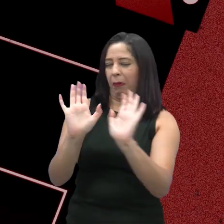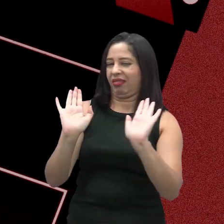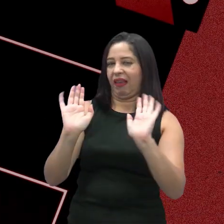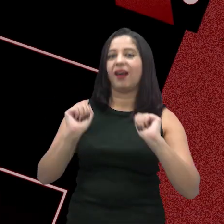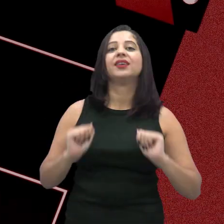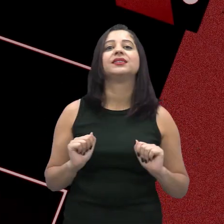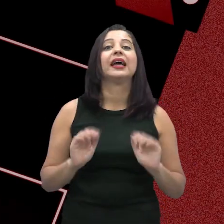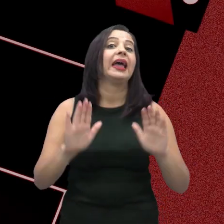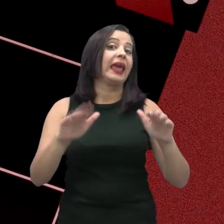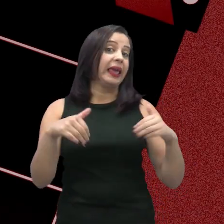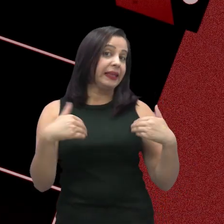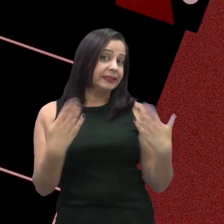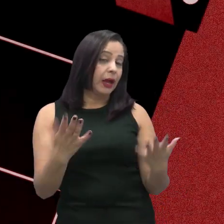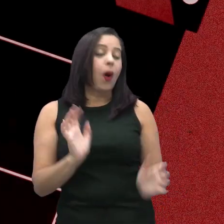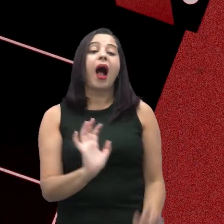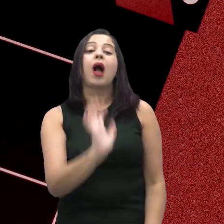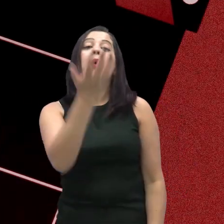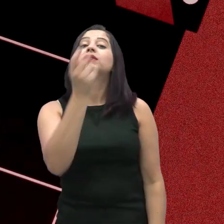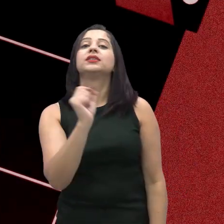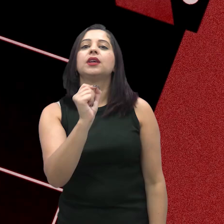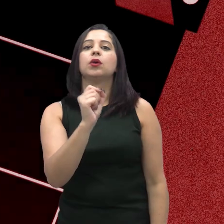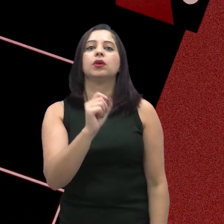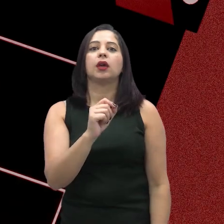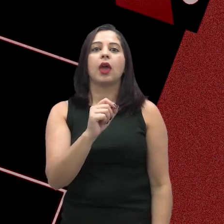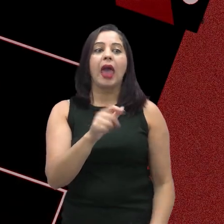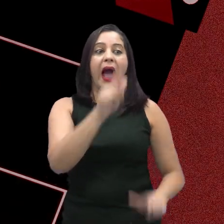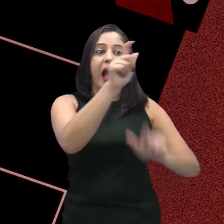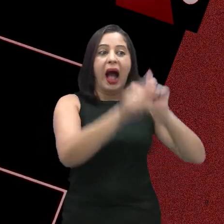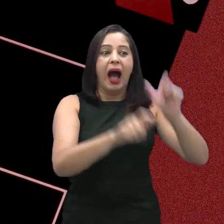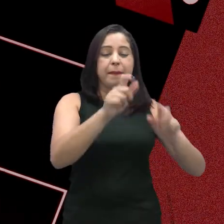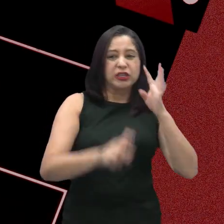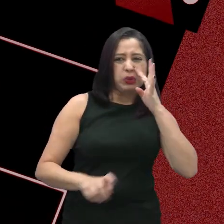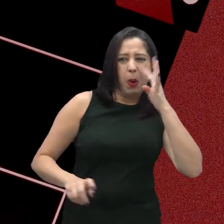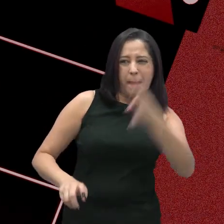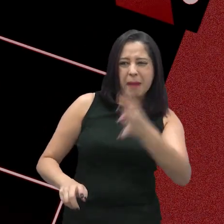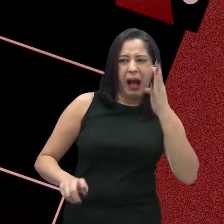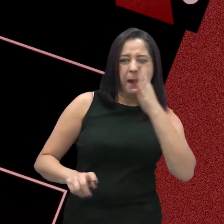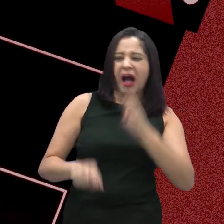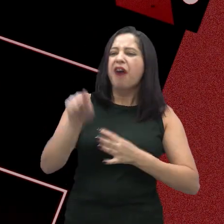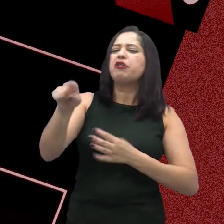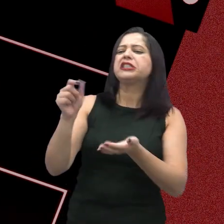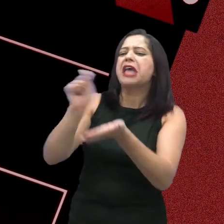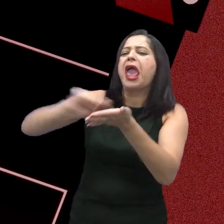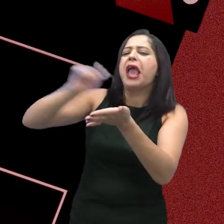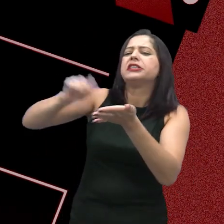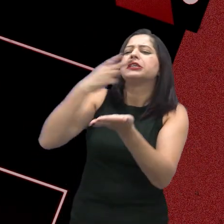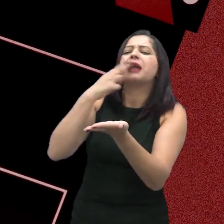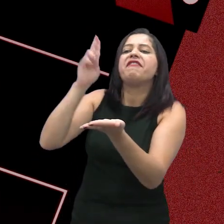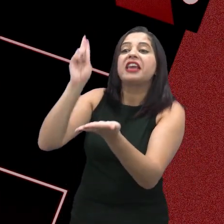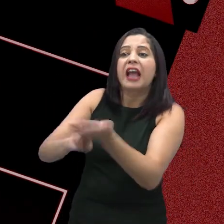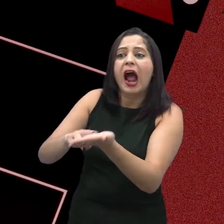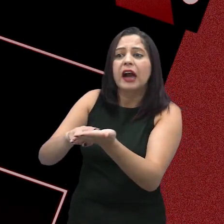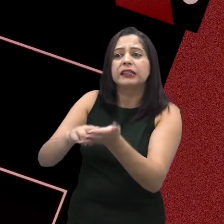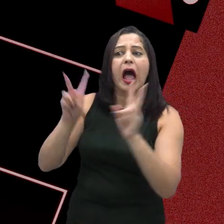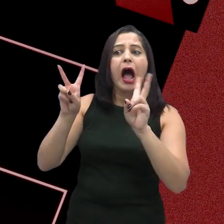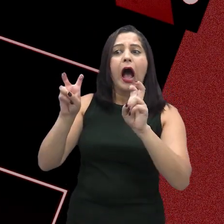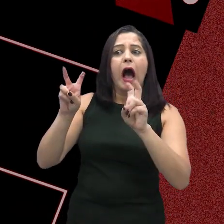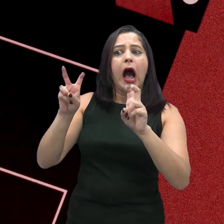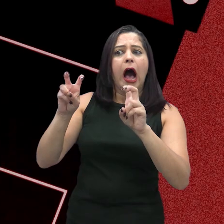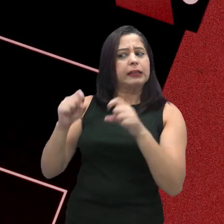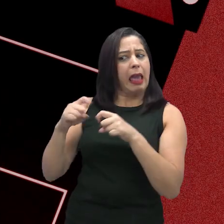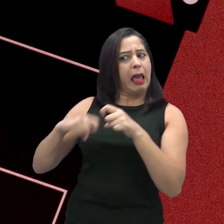Num certo dia, ela é acusada de enviar cartas obscenas, absurdas, para Edith, filha de